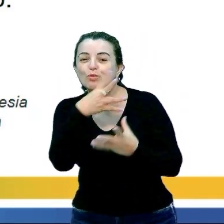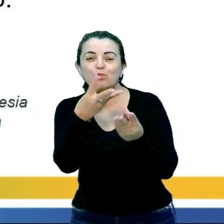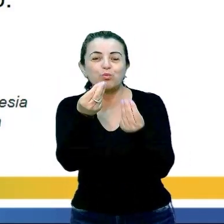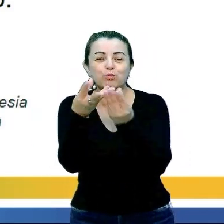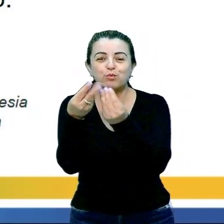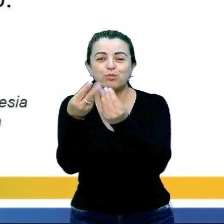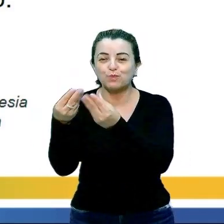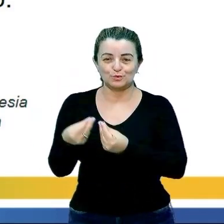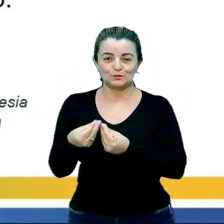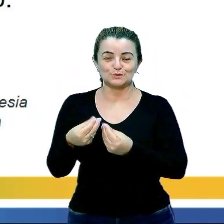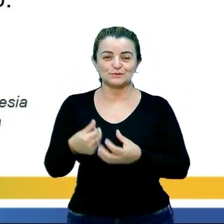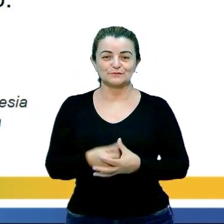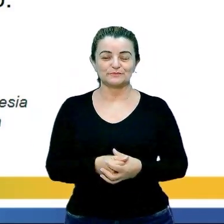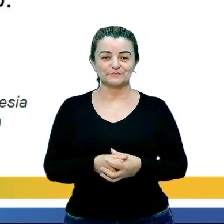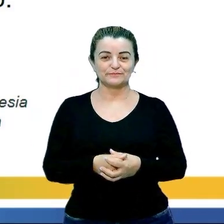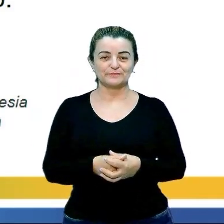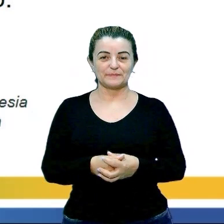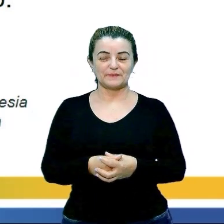muito vistosas.